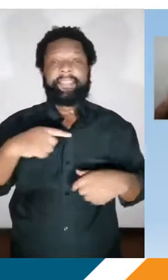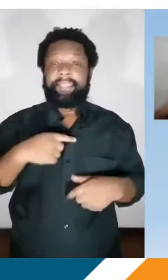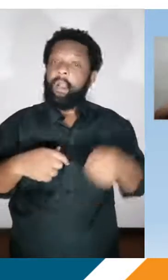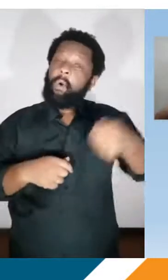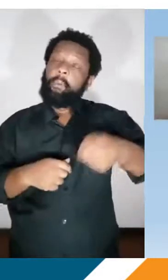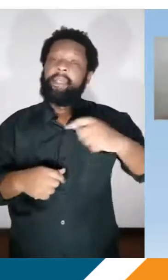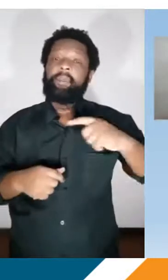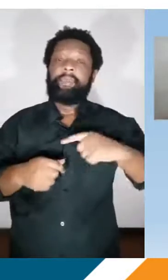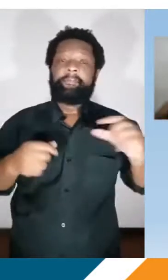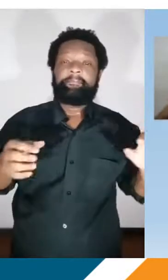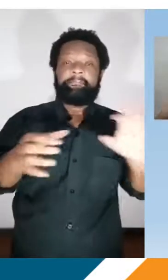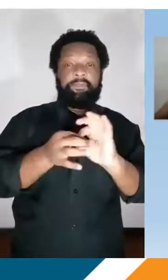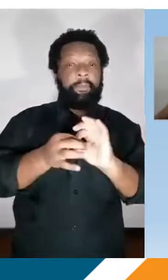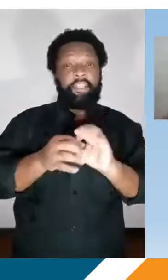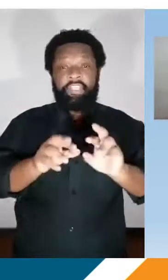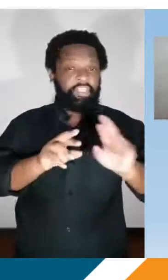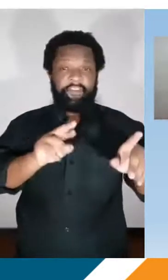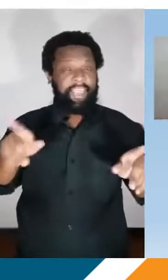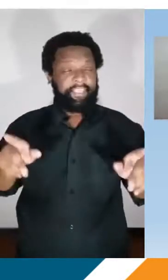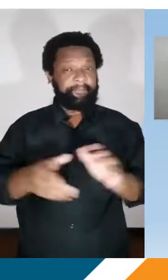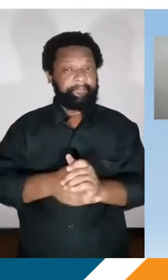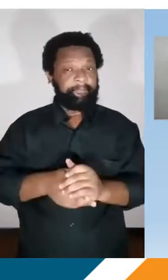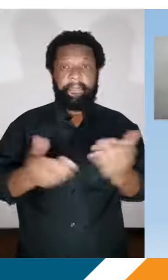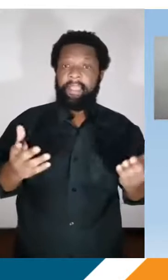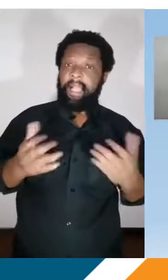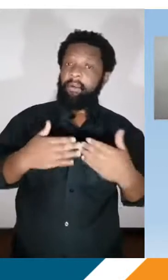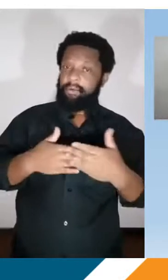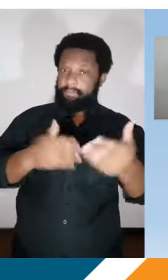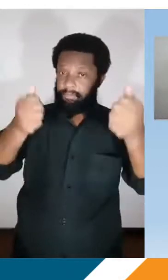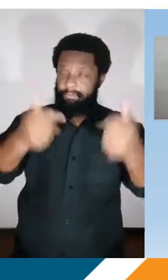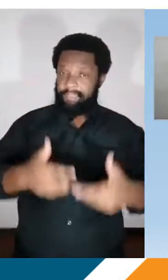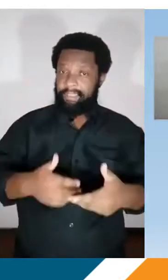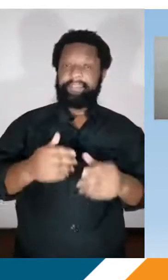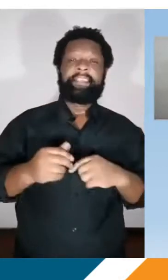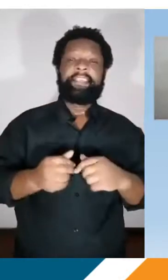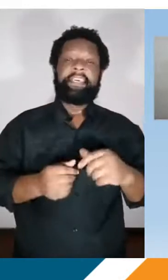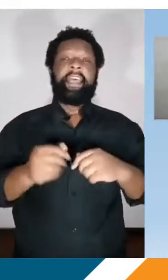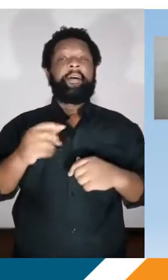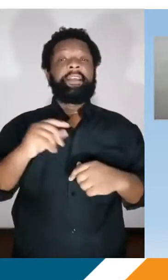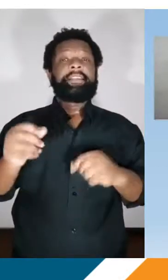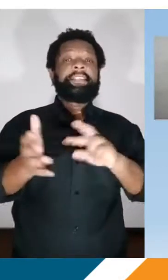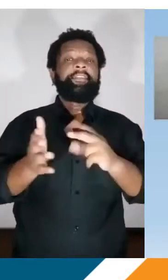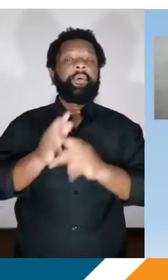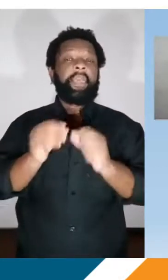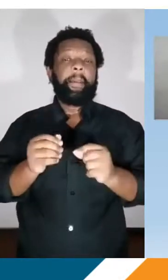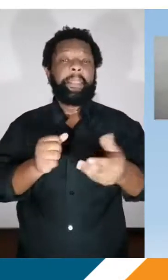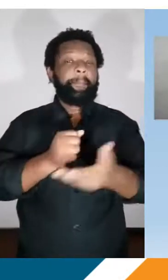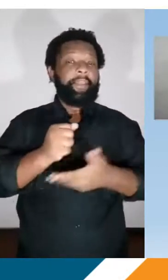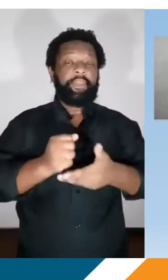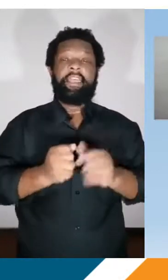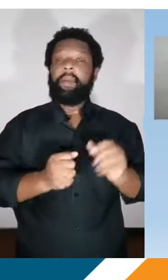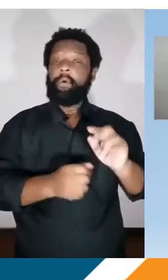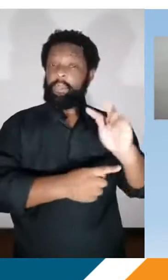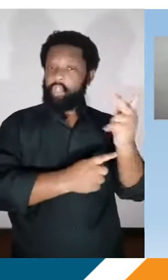ter que ter necessariamente ligantes diferentes, tá? E a referência que eu vou trabalhar com vocês de cis e trans vai ser sempre se